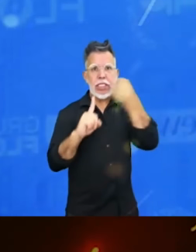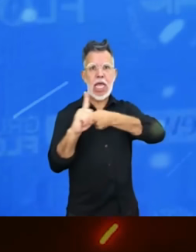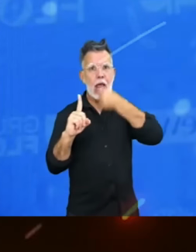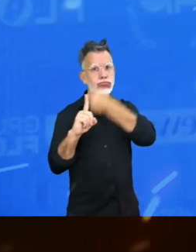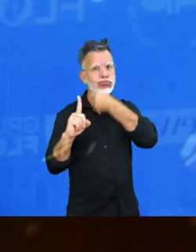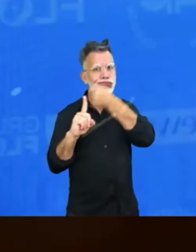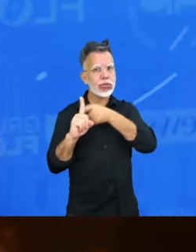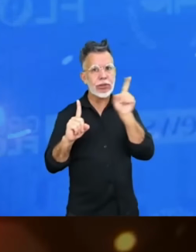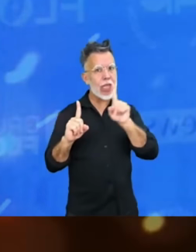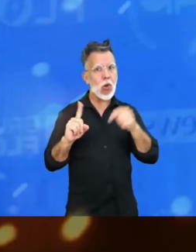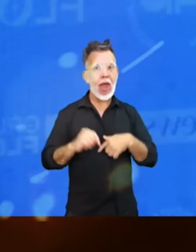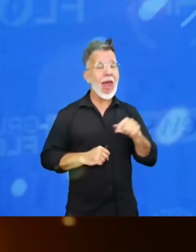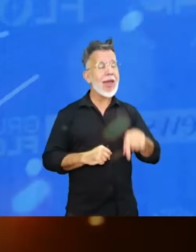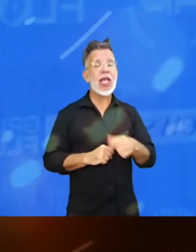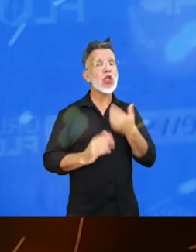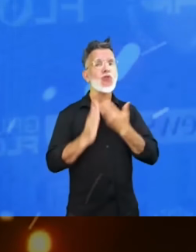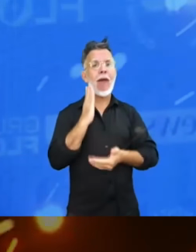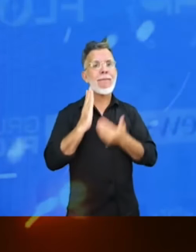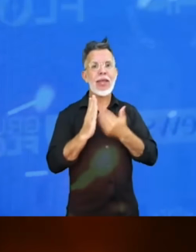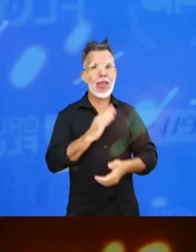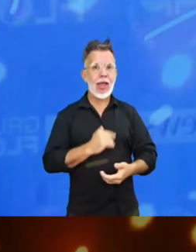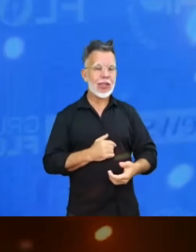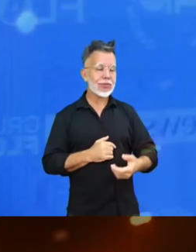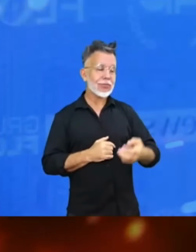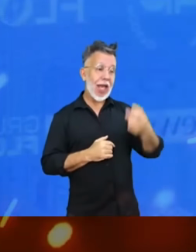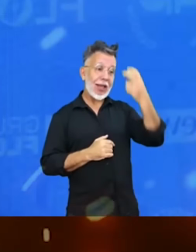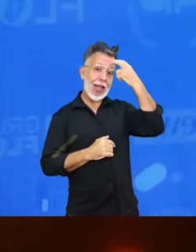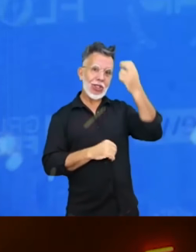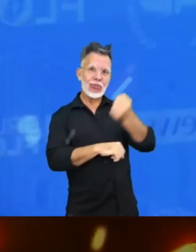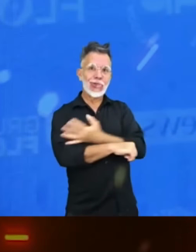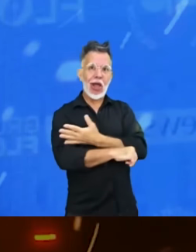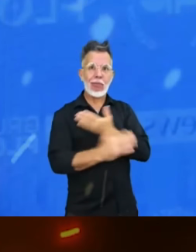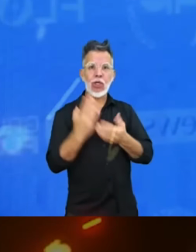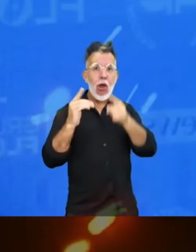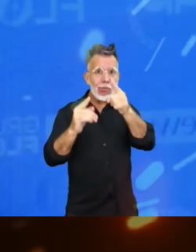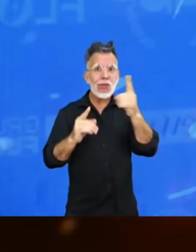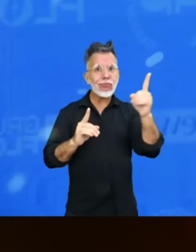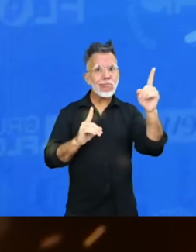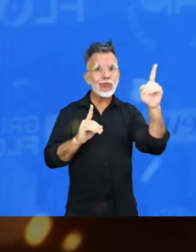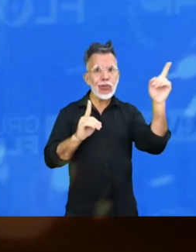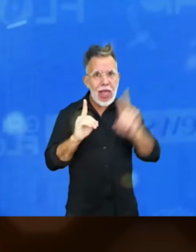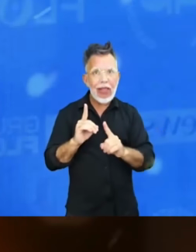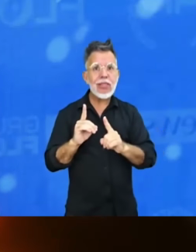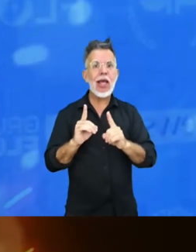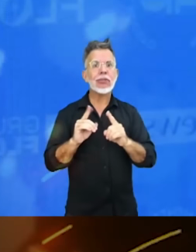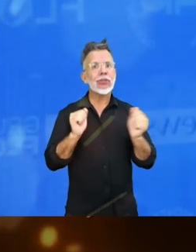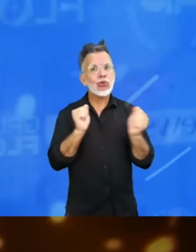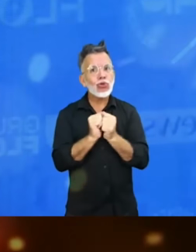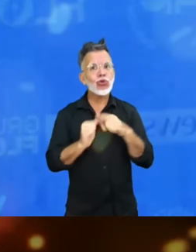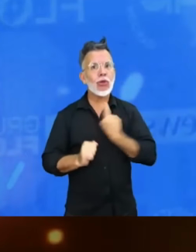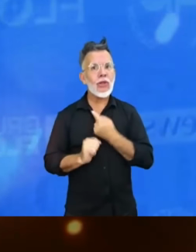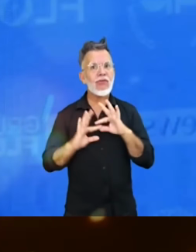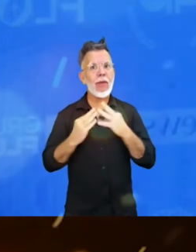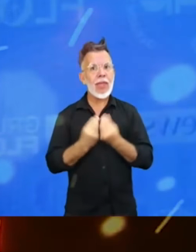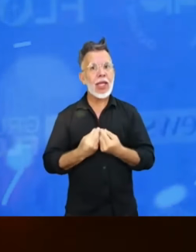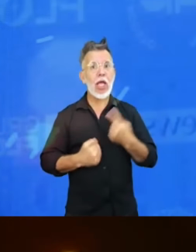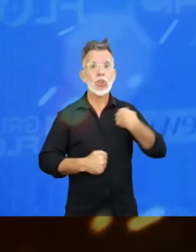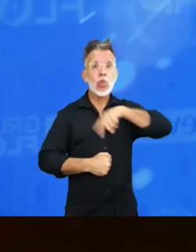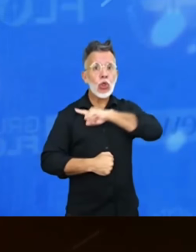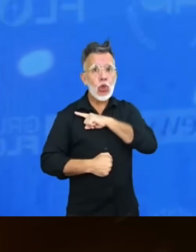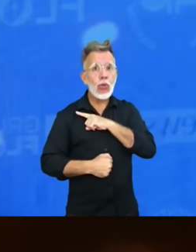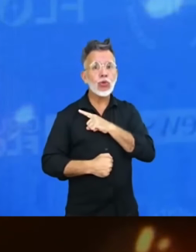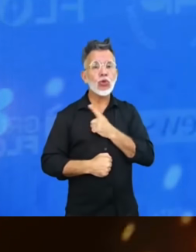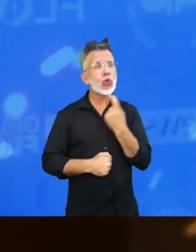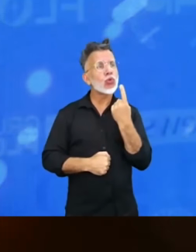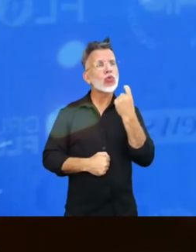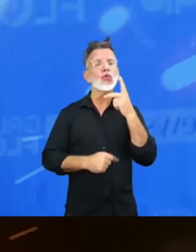a inteligência emocional a tratar vocês que vocês fazem parte da família nós somos um só povo assim como a gente ajudou no Rio Grande do Sul mostrando